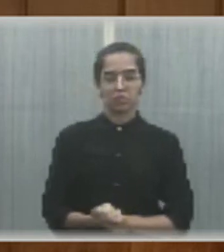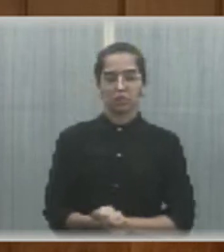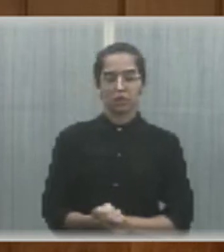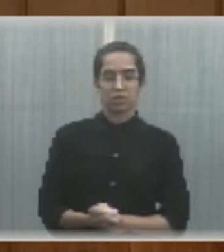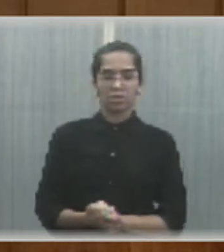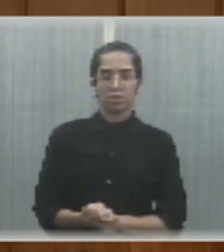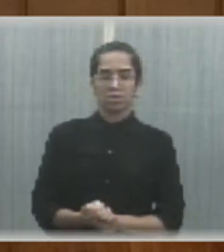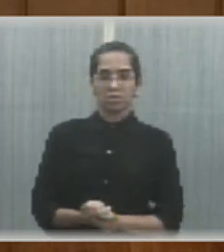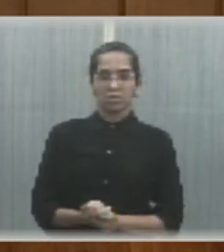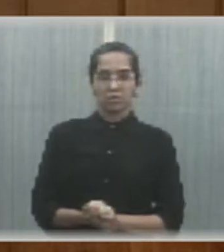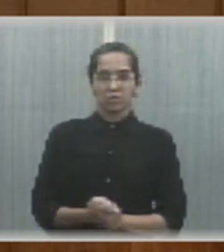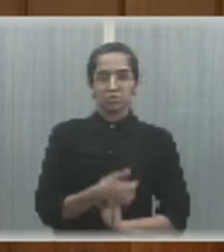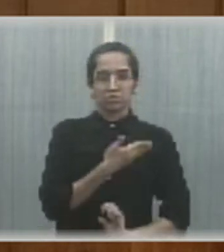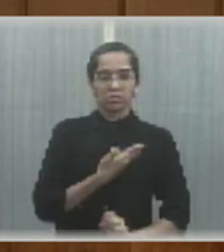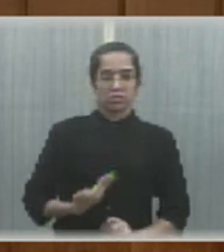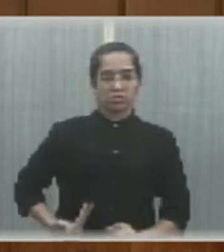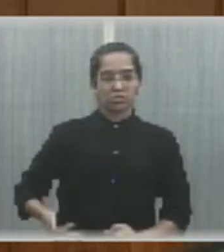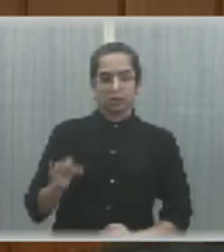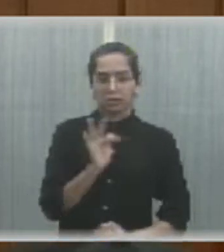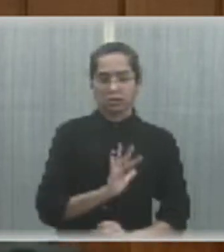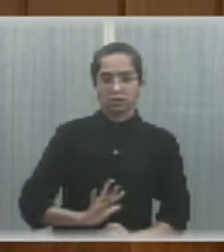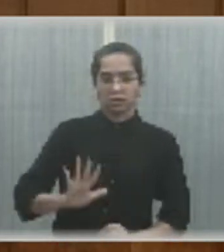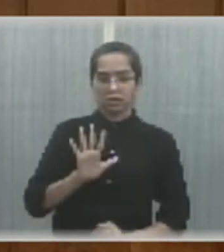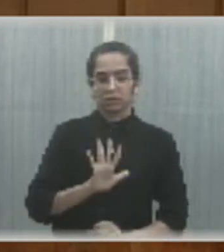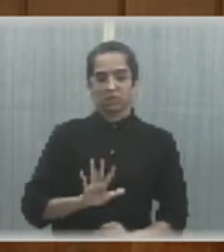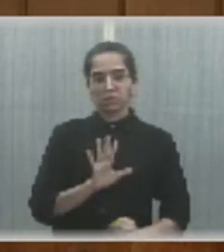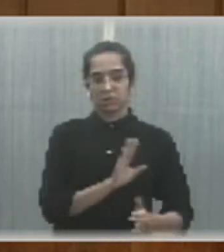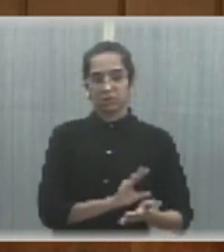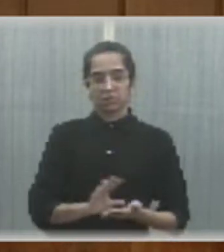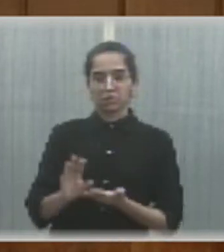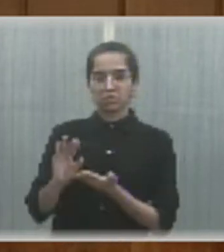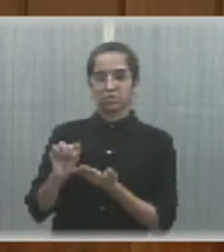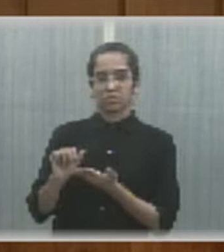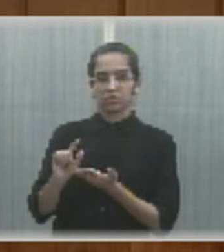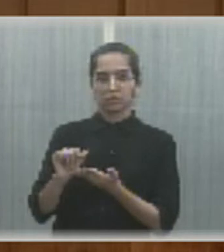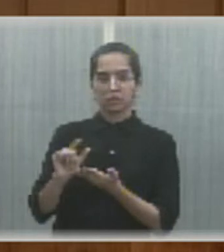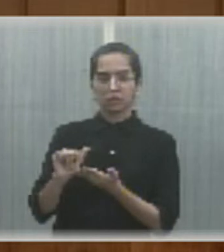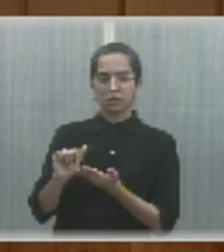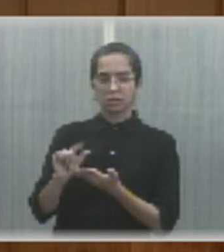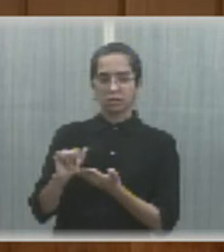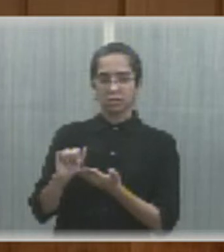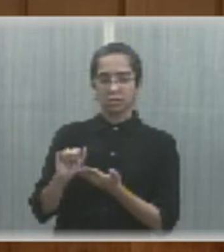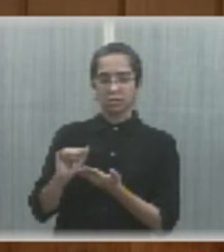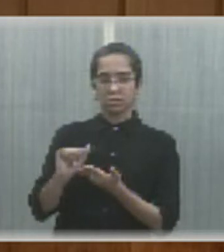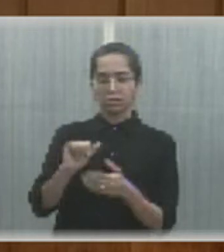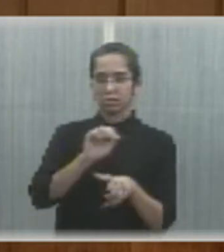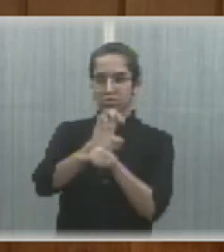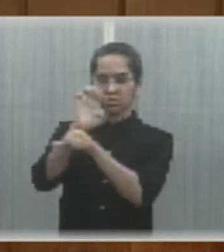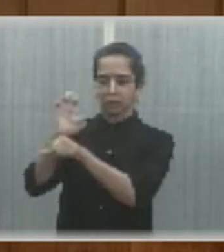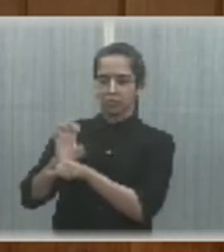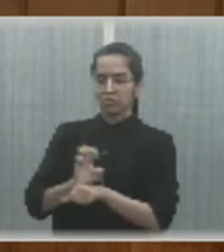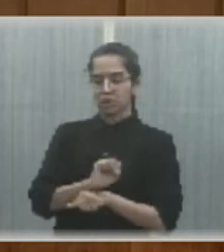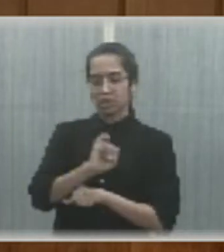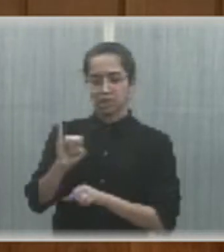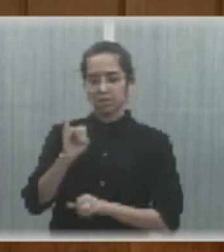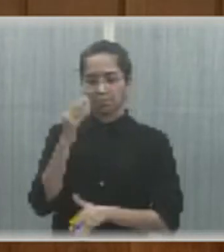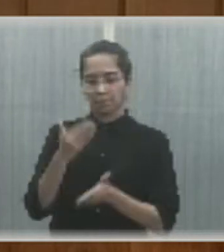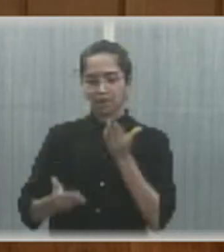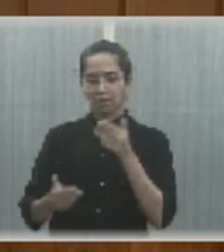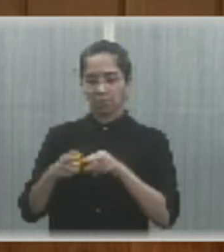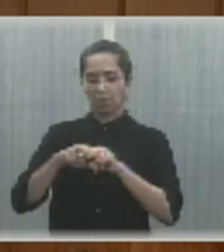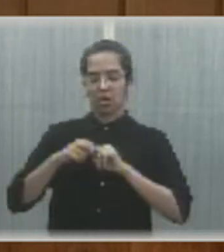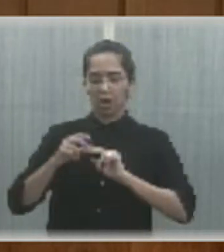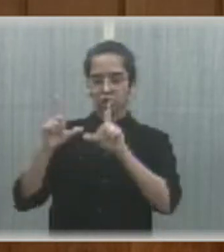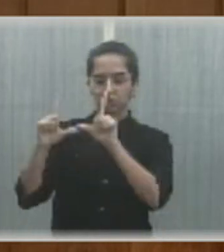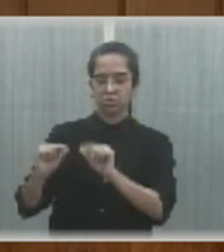ressassa aos entes federados as perdas provenientes da arrecadação do ICMS,